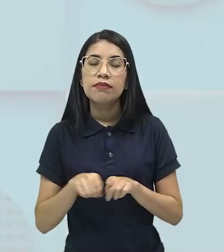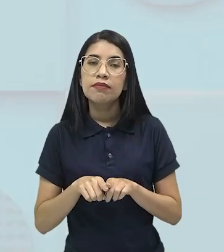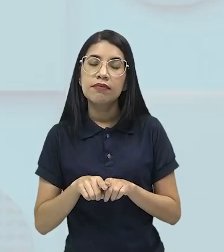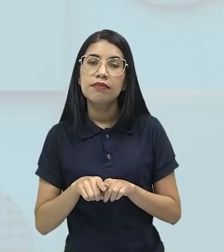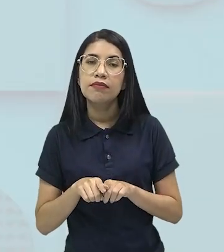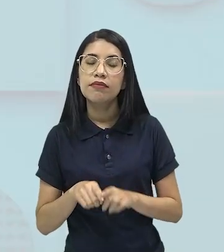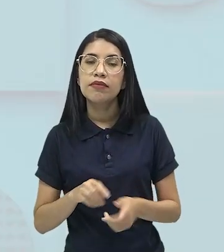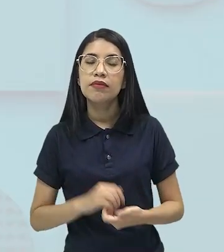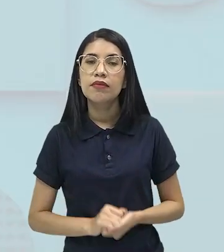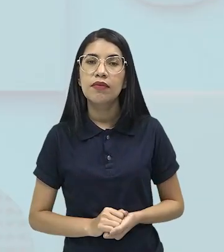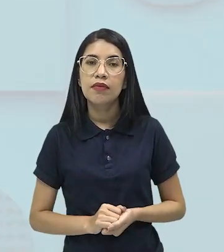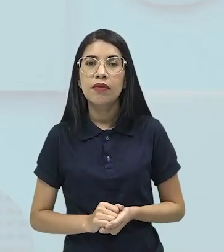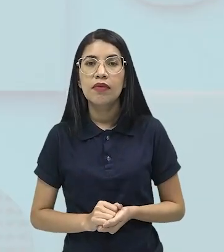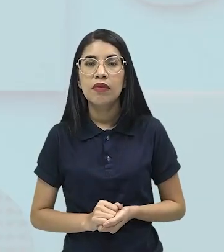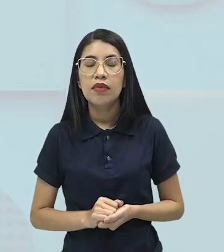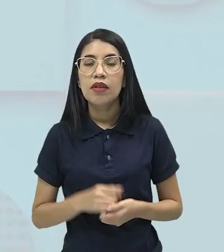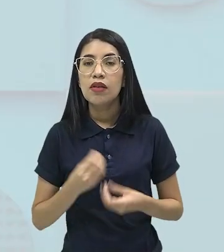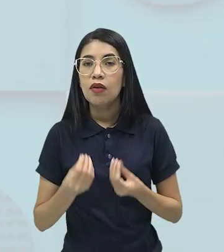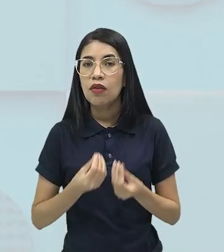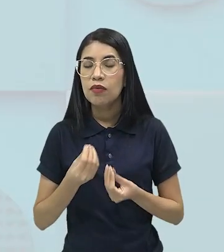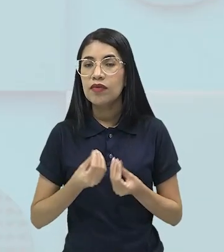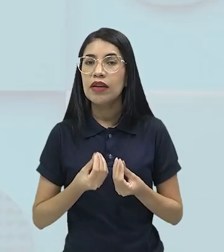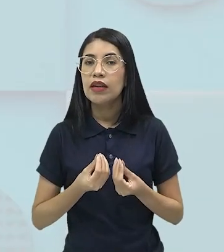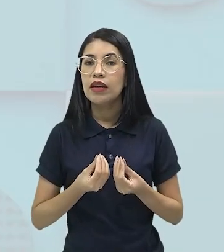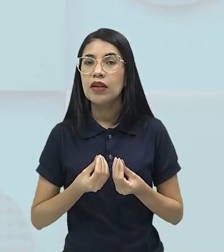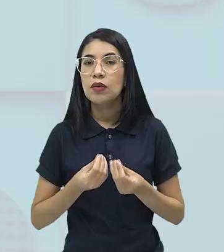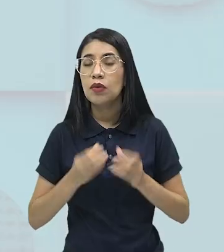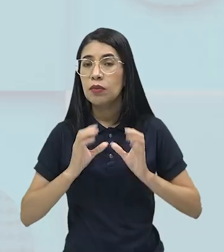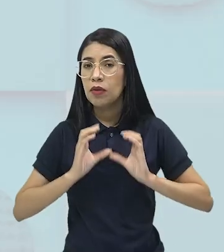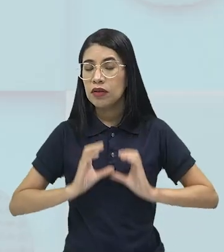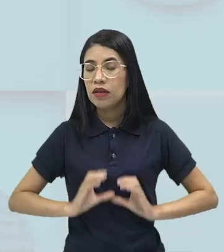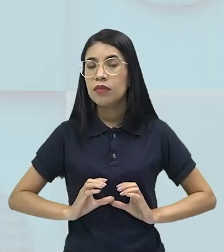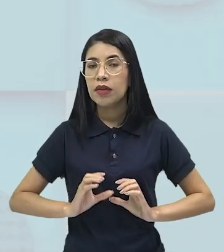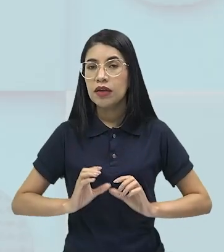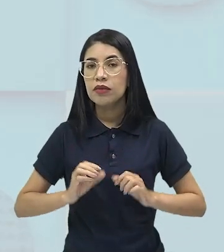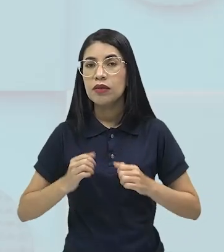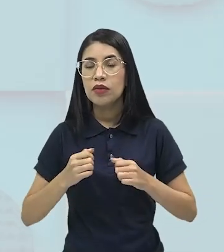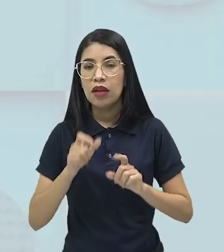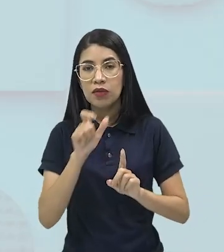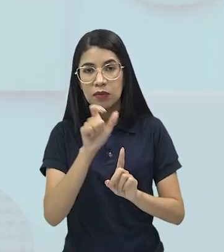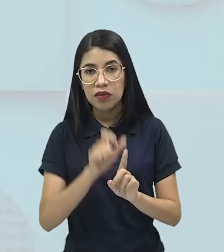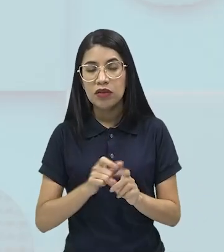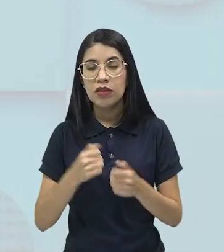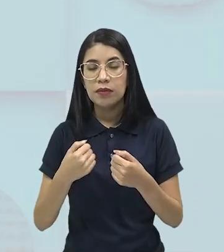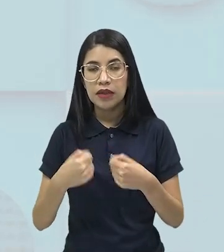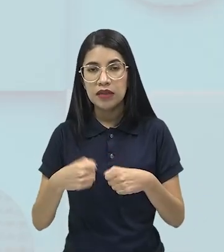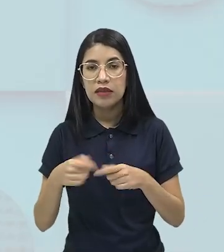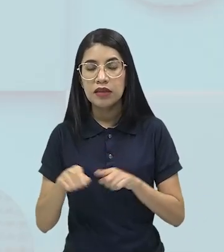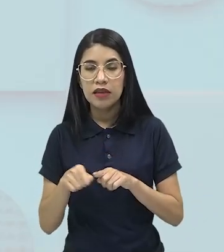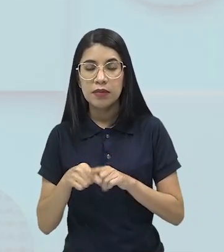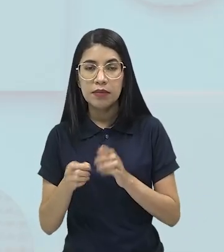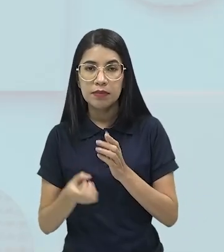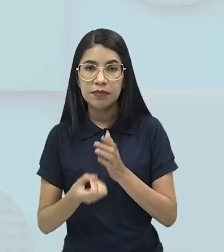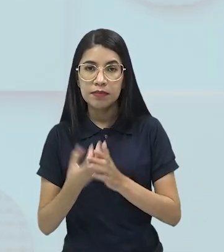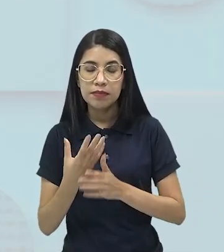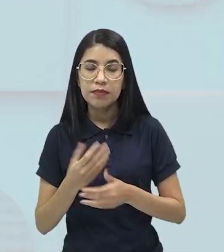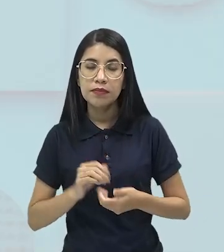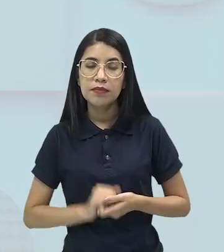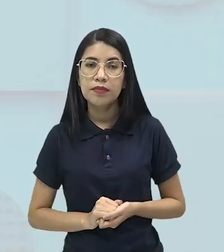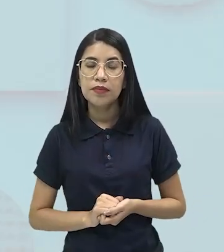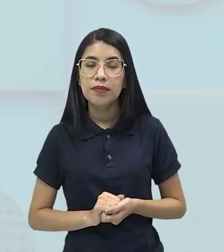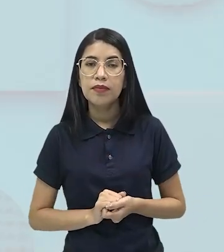A própria constituição do comportamento do personagem também o escritor vai criar, né?